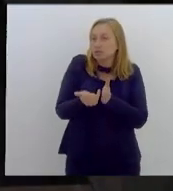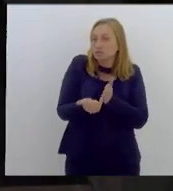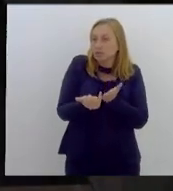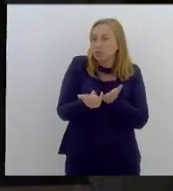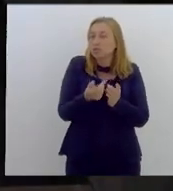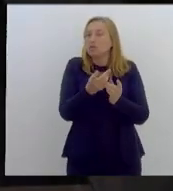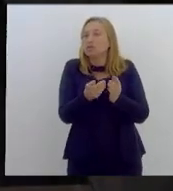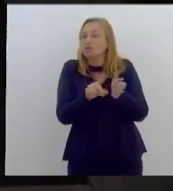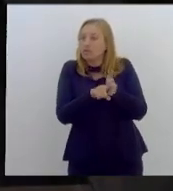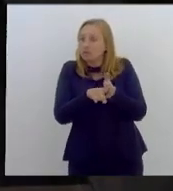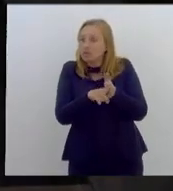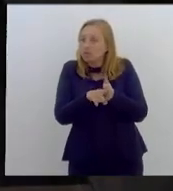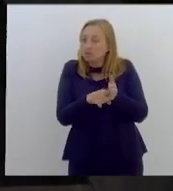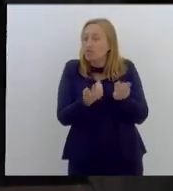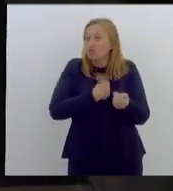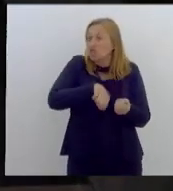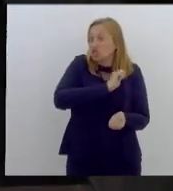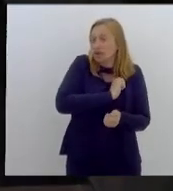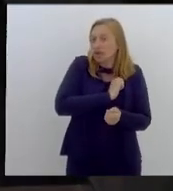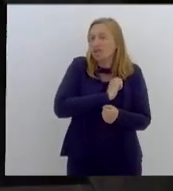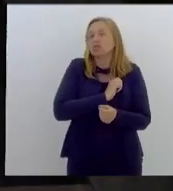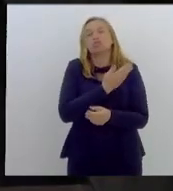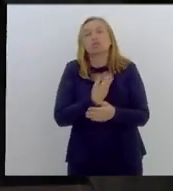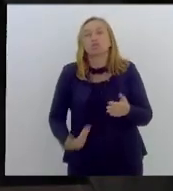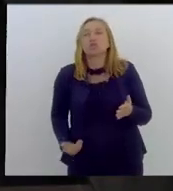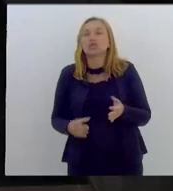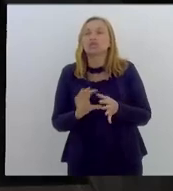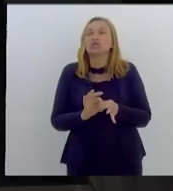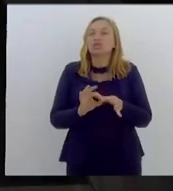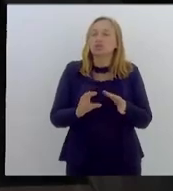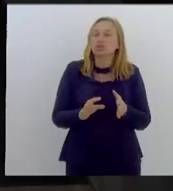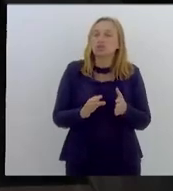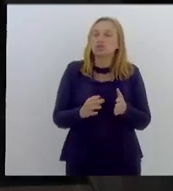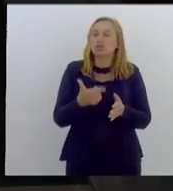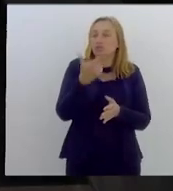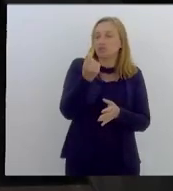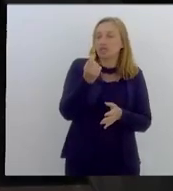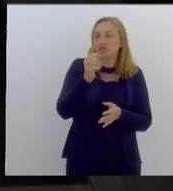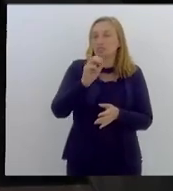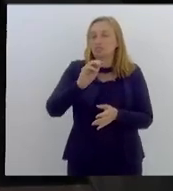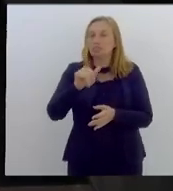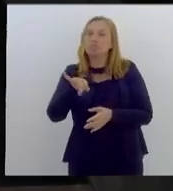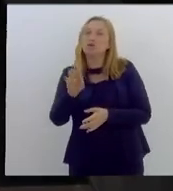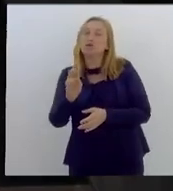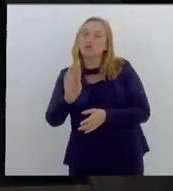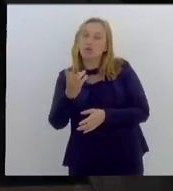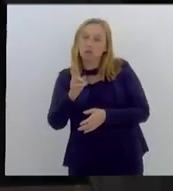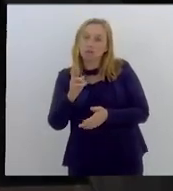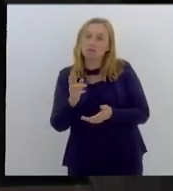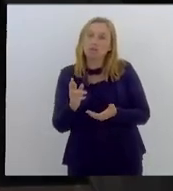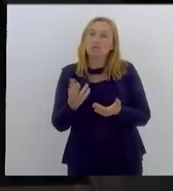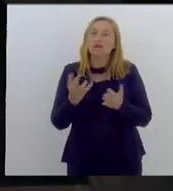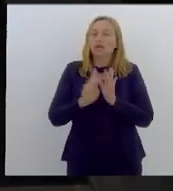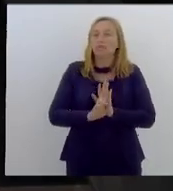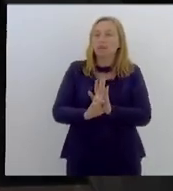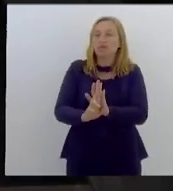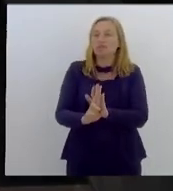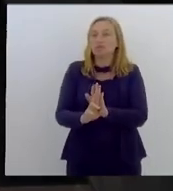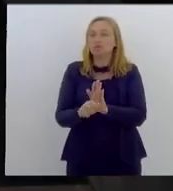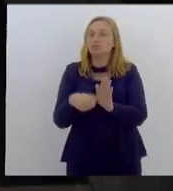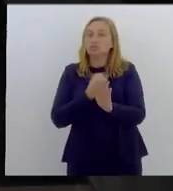pelo governo, que deixou de arrecadar na ordem de 20 bilhões. Isso representa um aumento